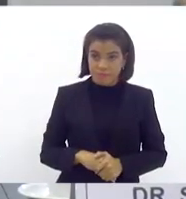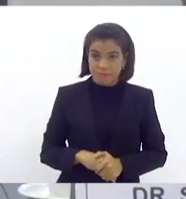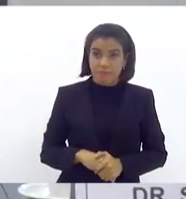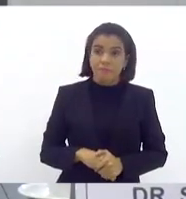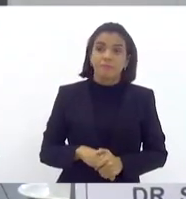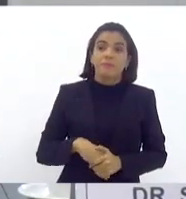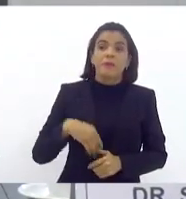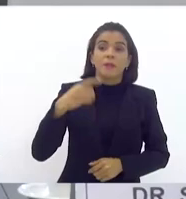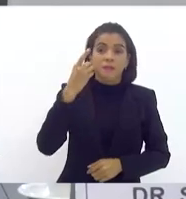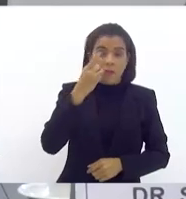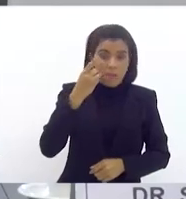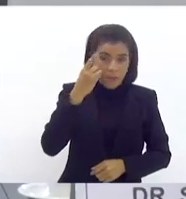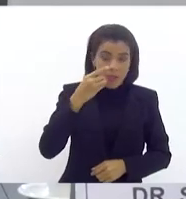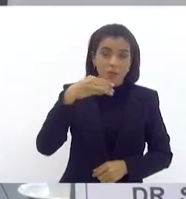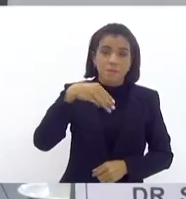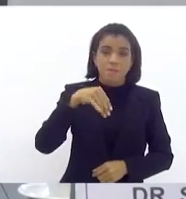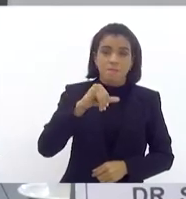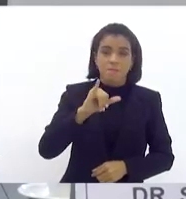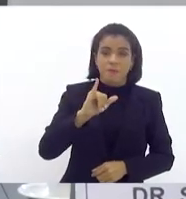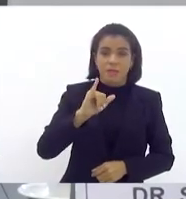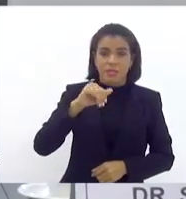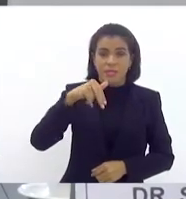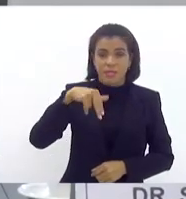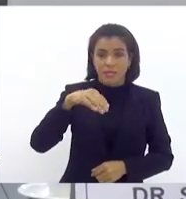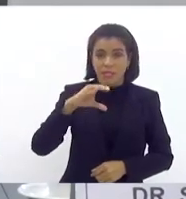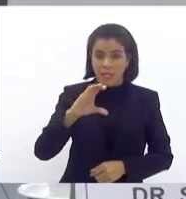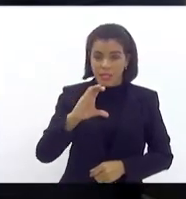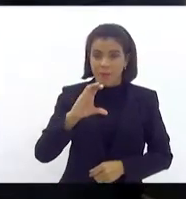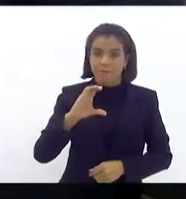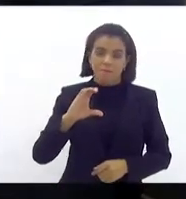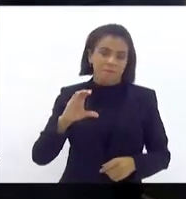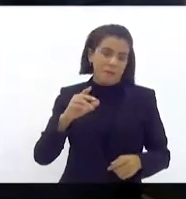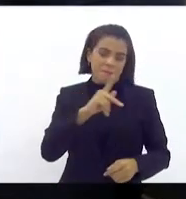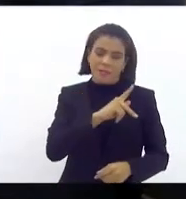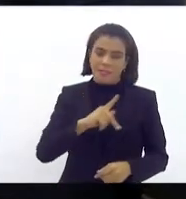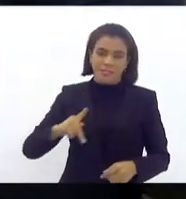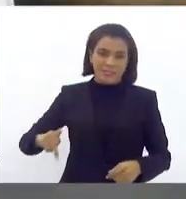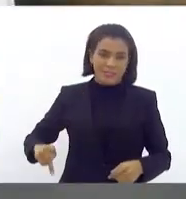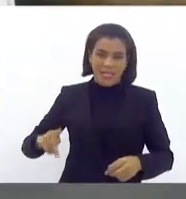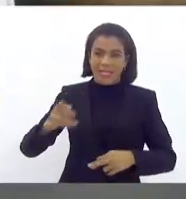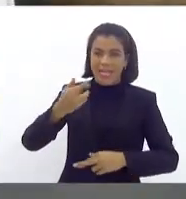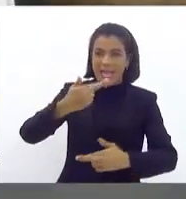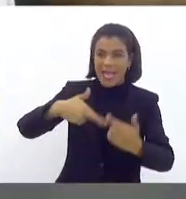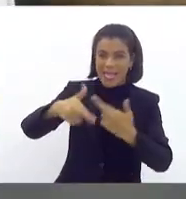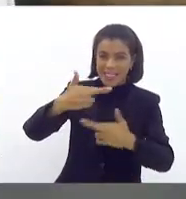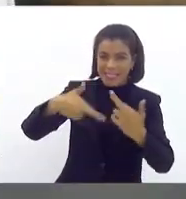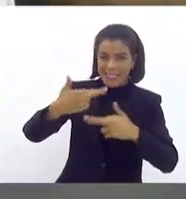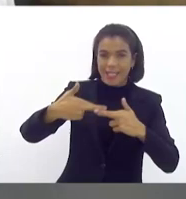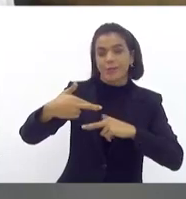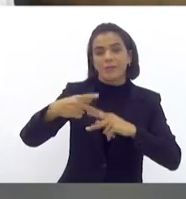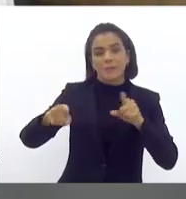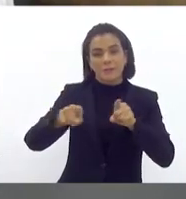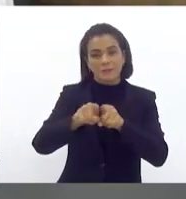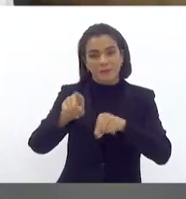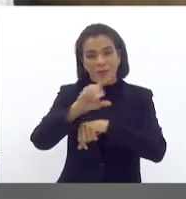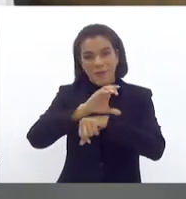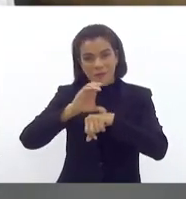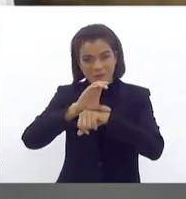deputada Célia e deputado Fred. Presidente constitucionalista e reciclador, Amorim.